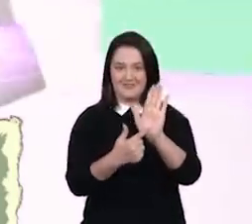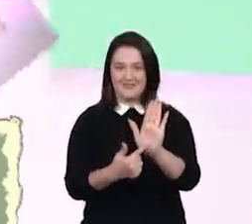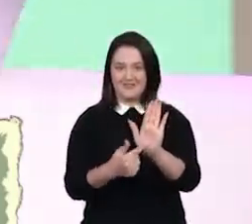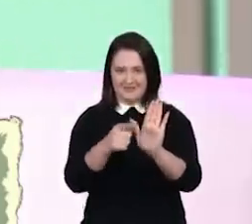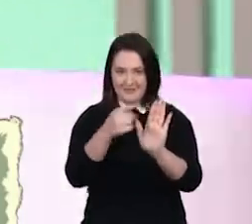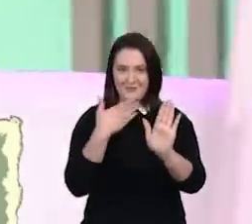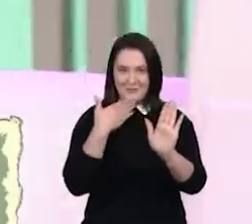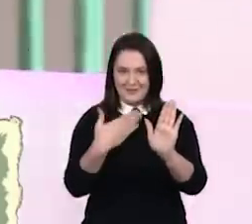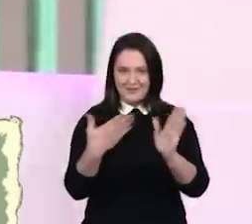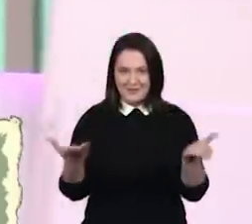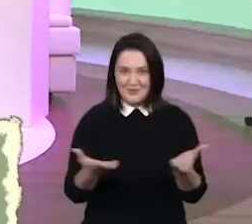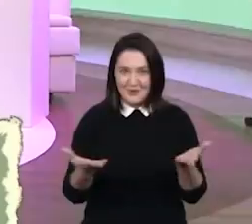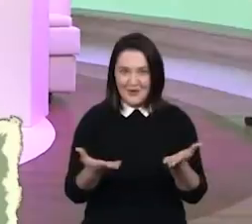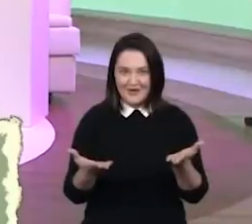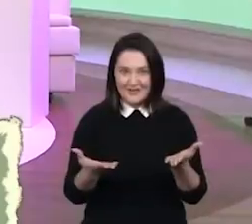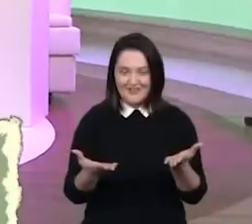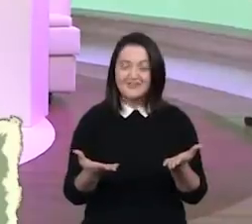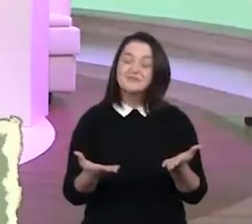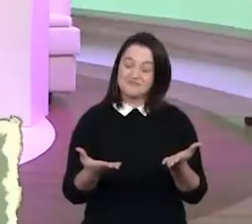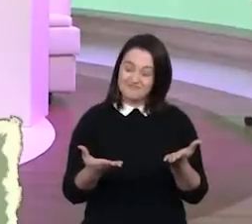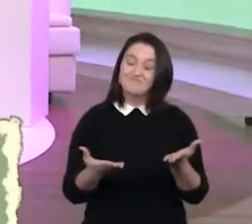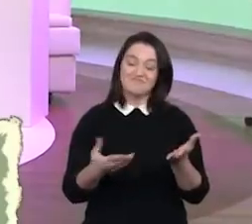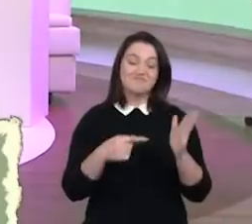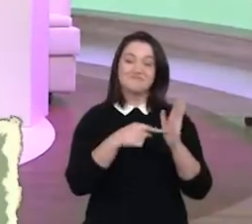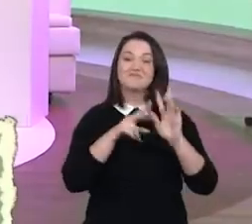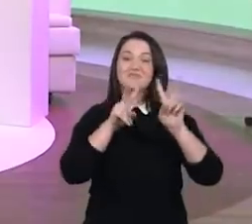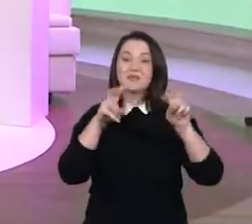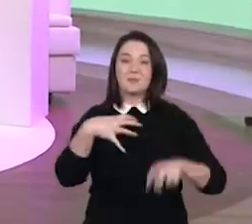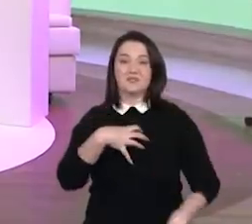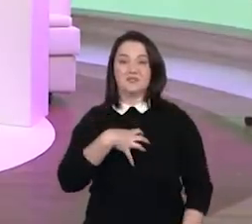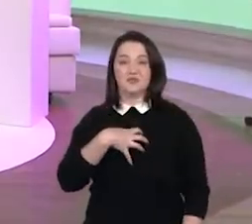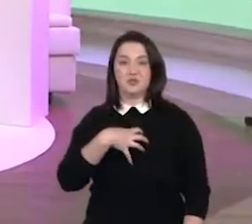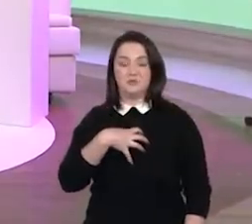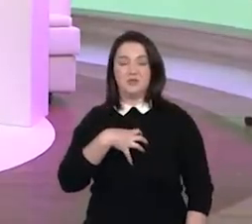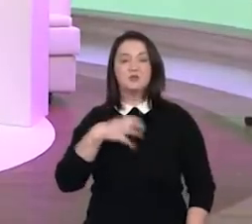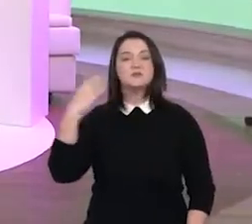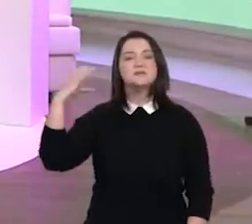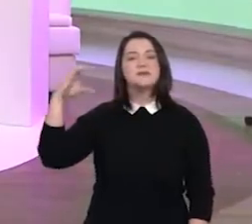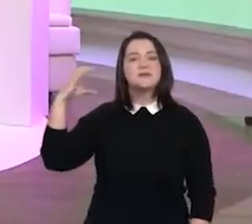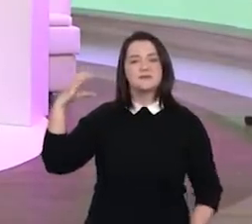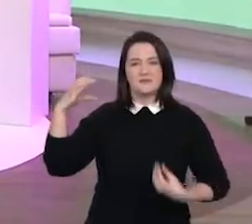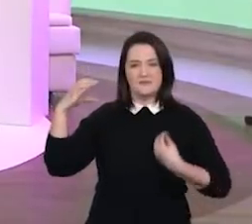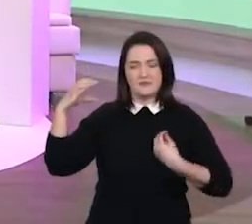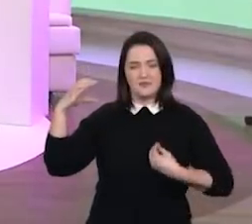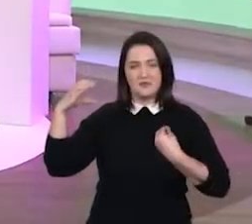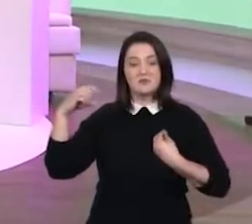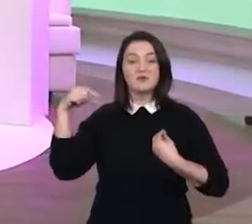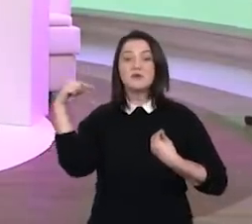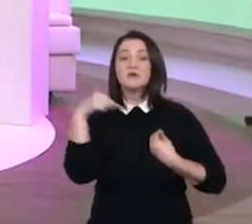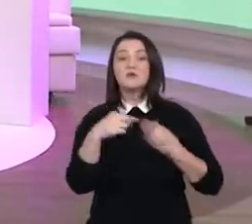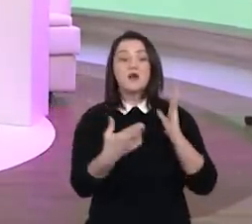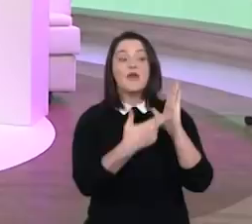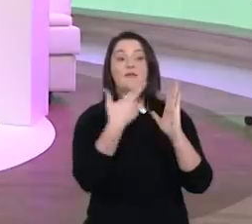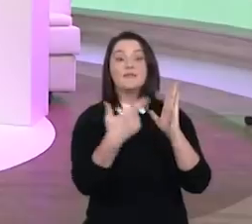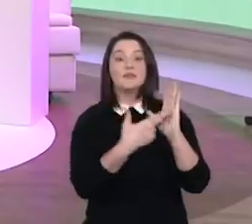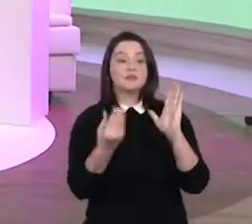que você vai pedir agora? A revista Sentimentos, A Ciência do Existir? Nesta revista, eu dedico um